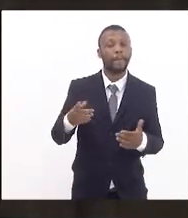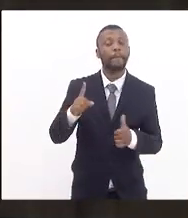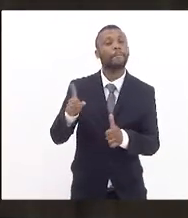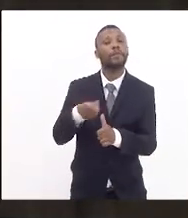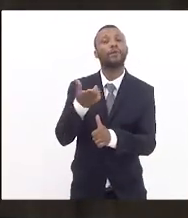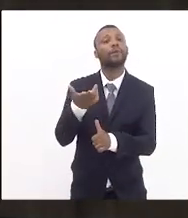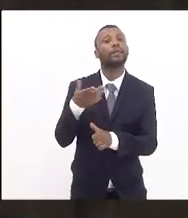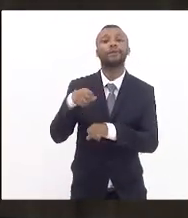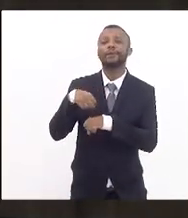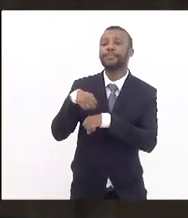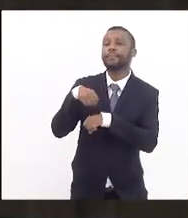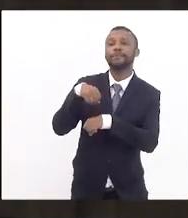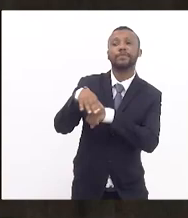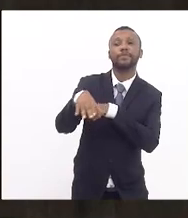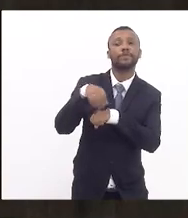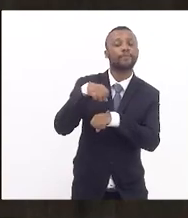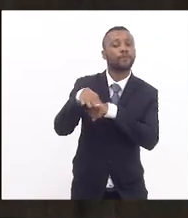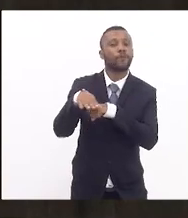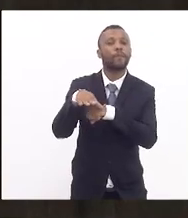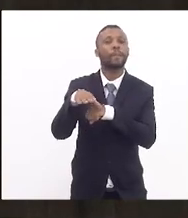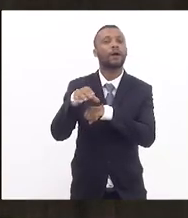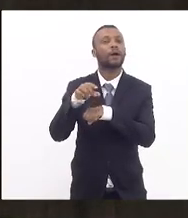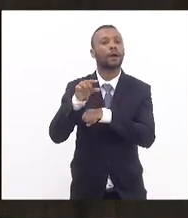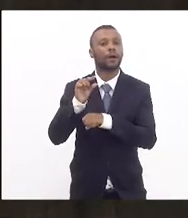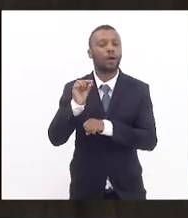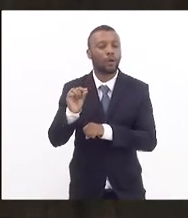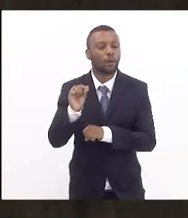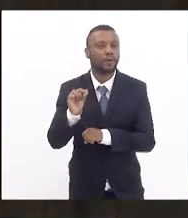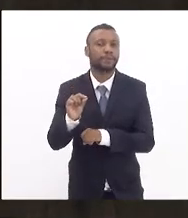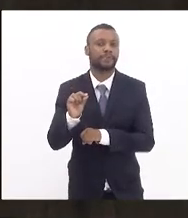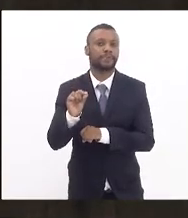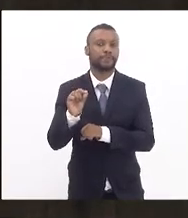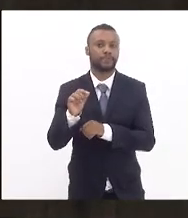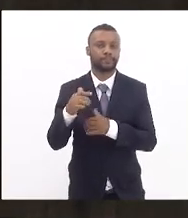informar que essa...